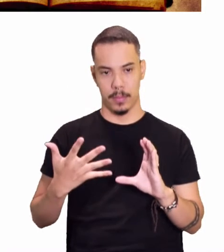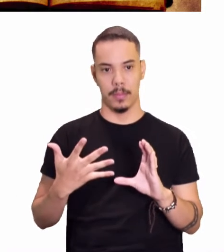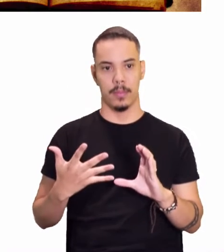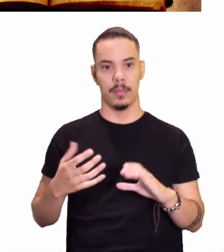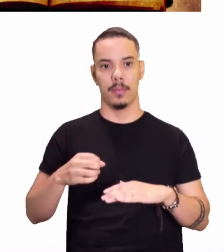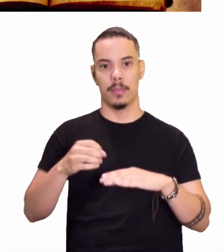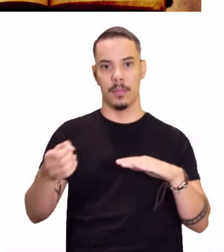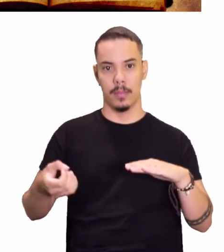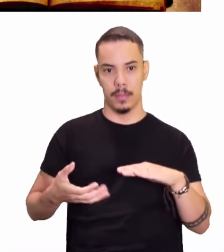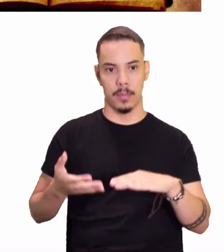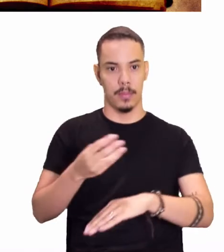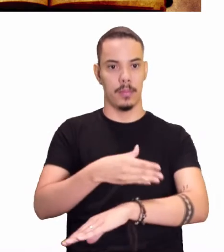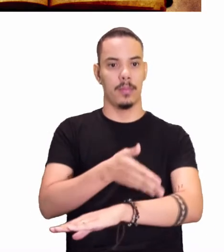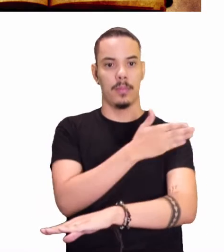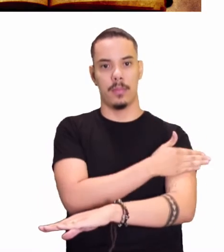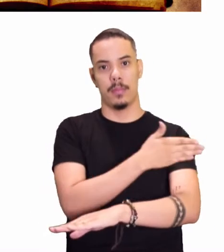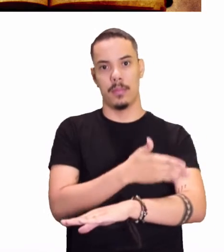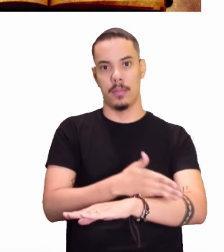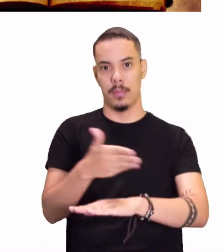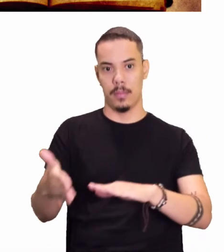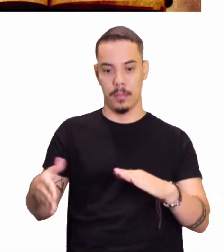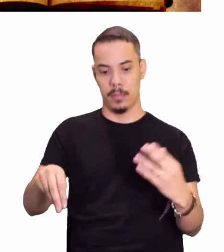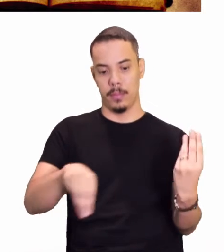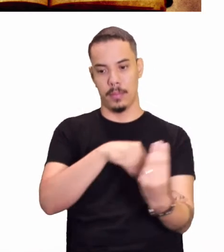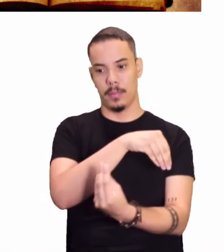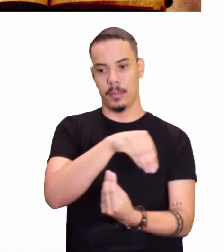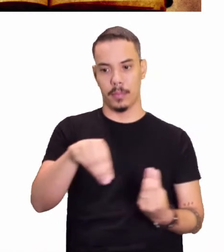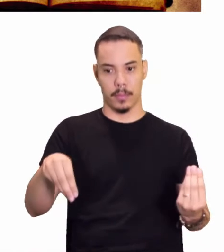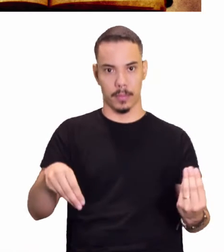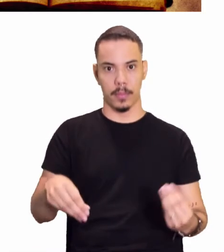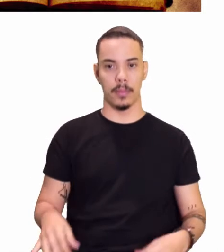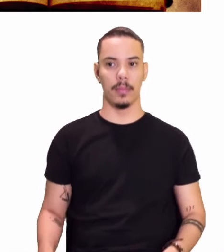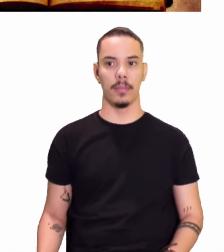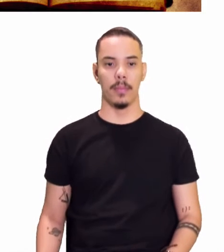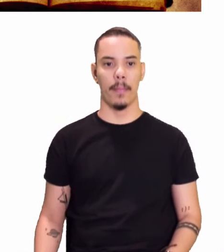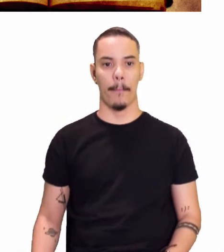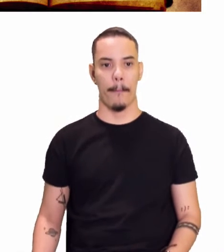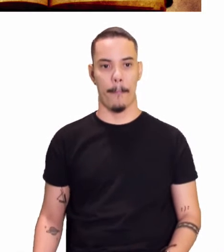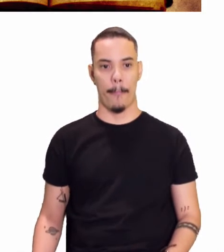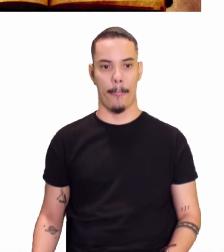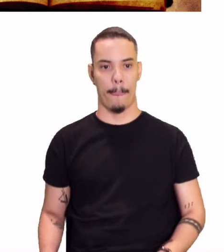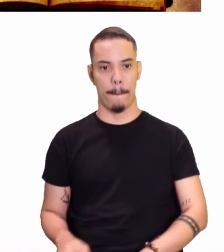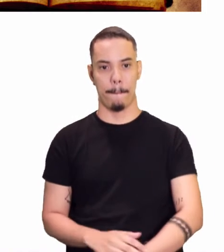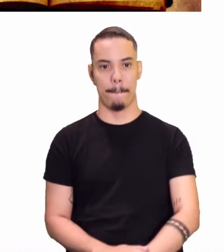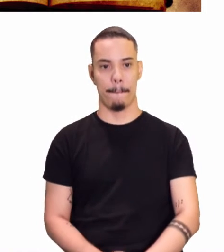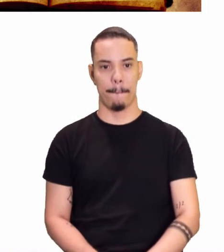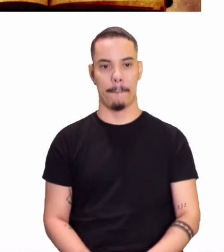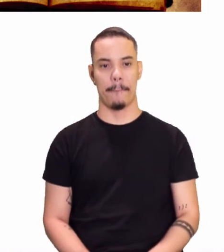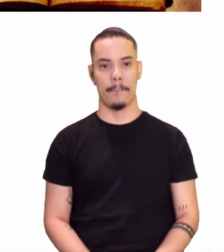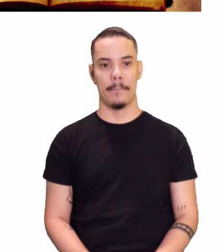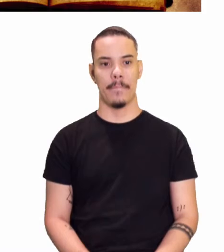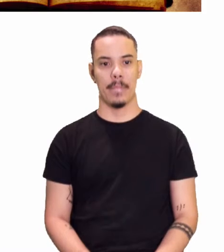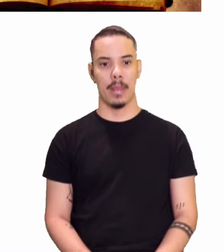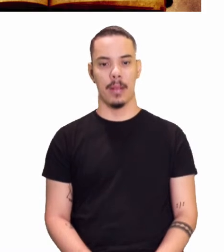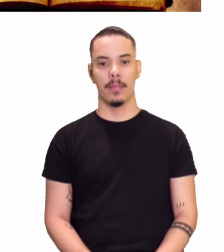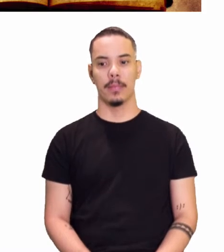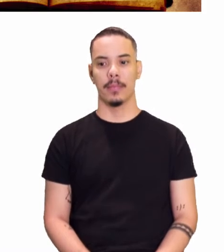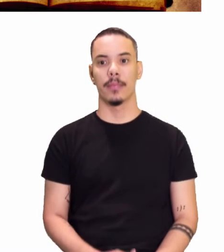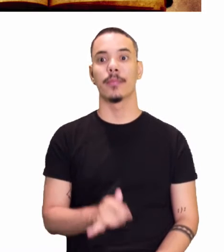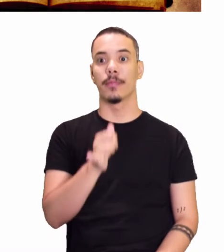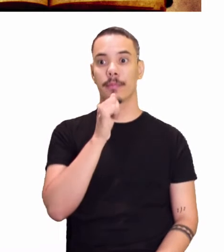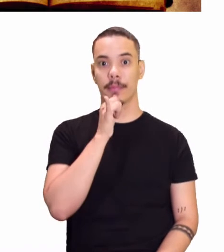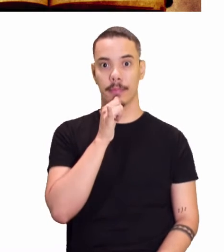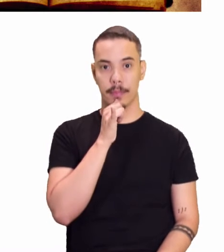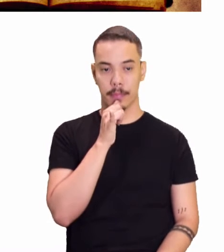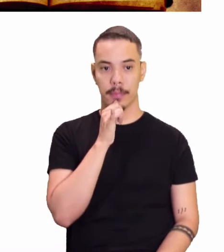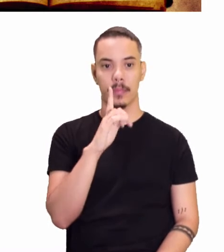medievais e as características modernas, né? Então, tinha aí essa mesclagem. E como exemplo,